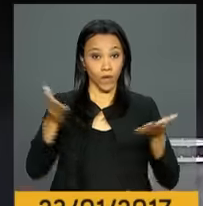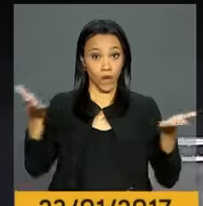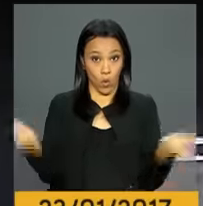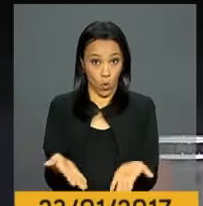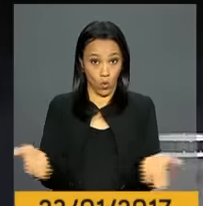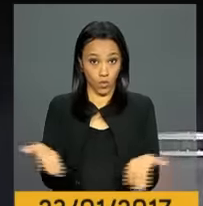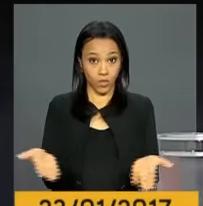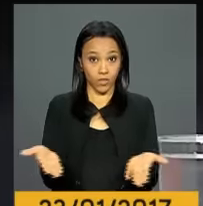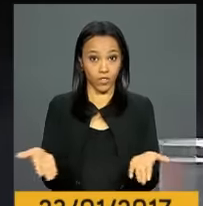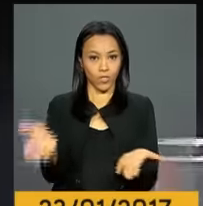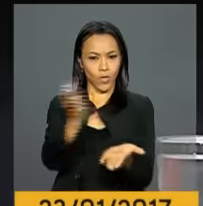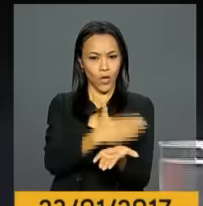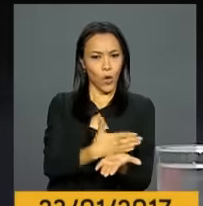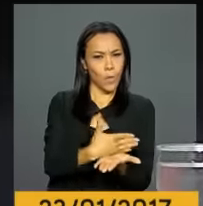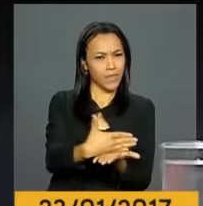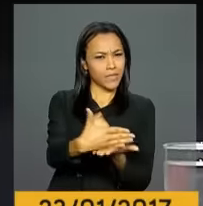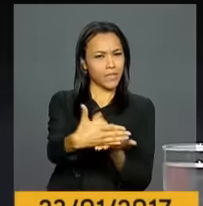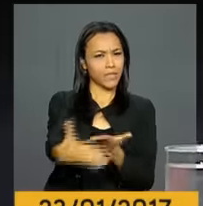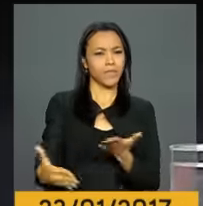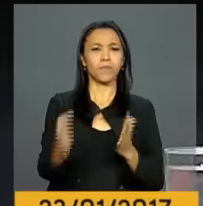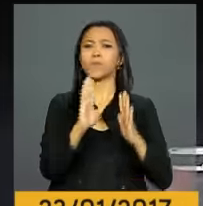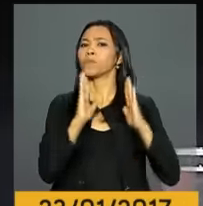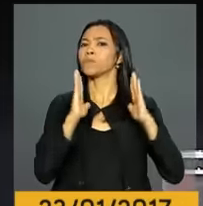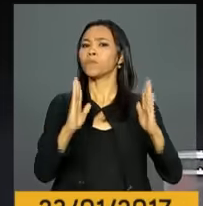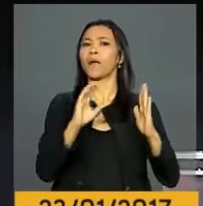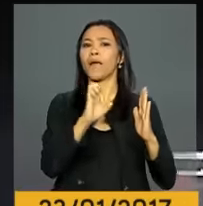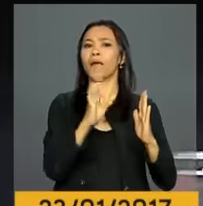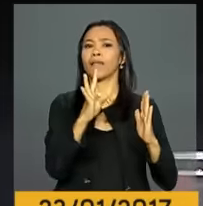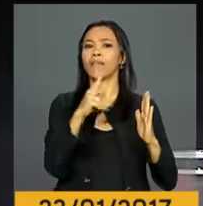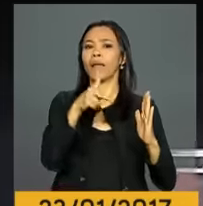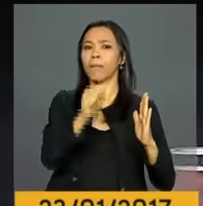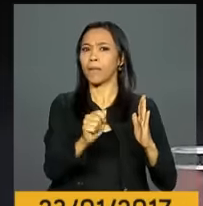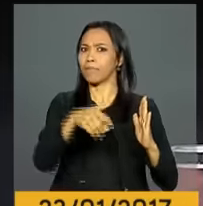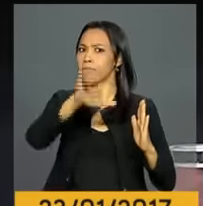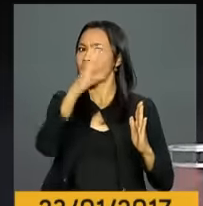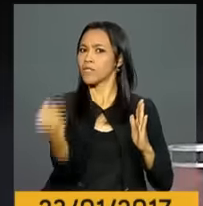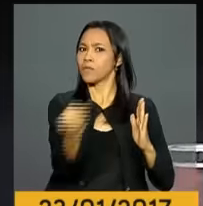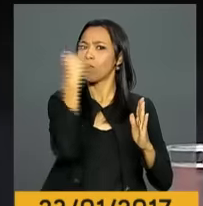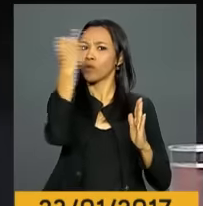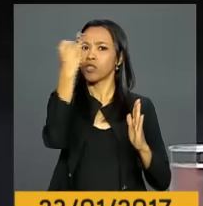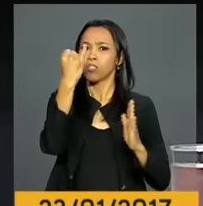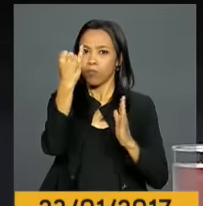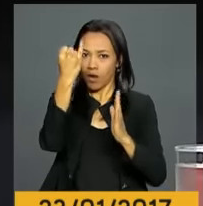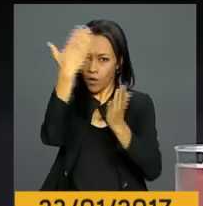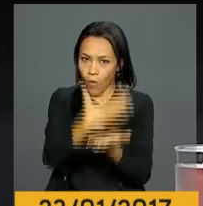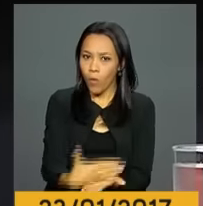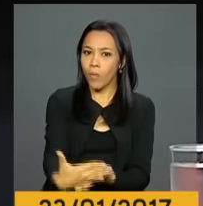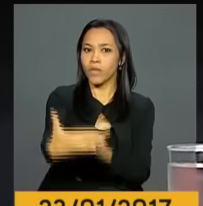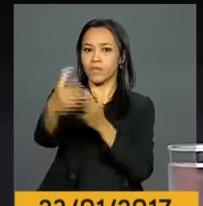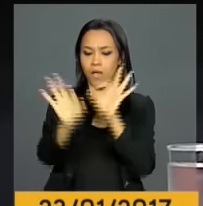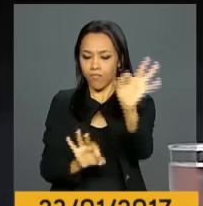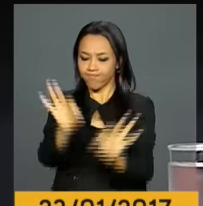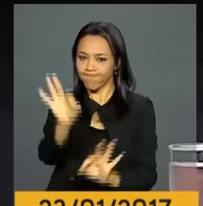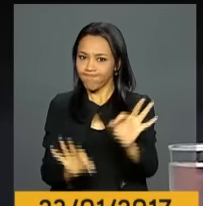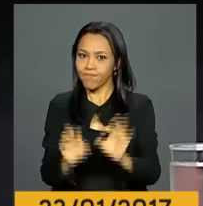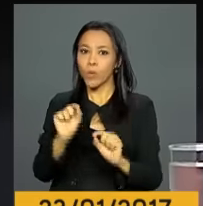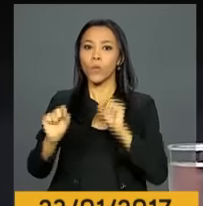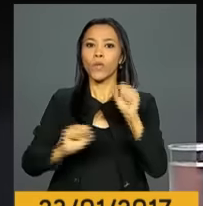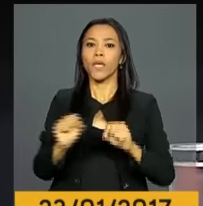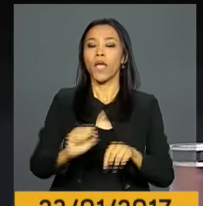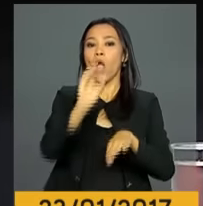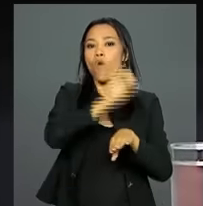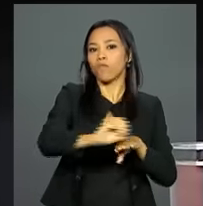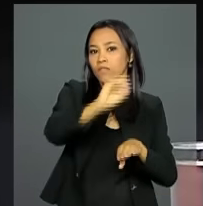Hoje, iniciamos uma das etapas mais importantes para a efetiva implantação do projeto, a Oficina de